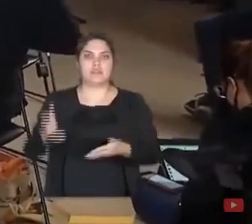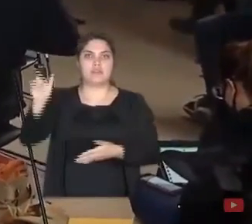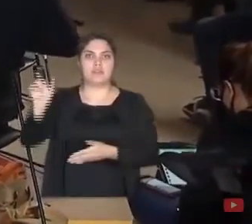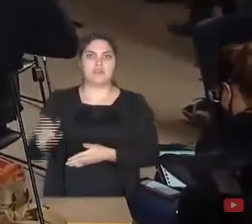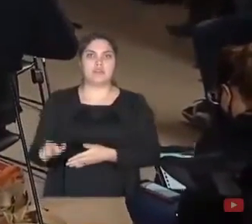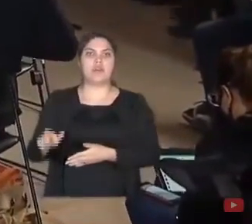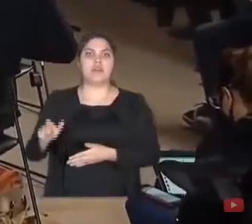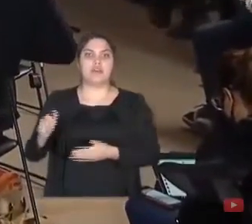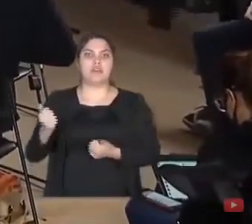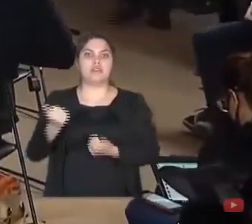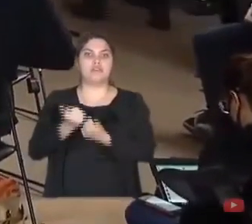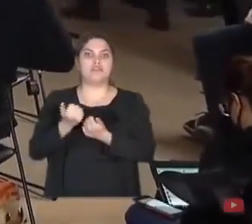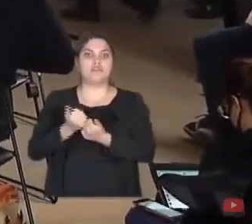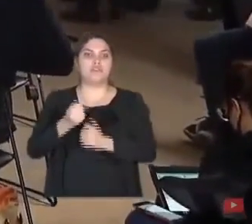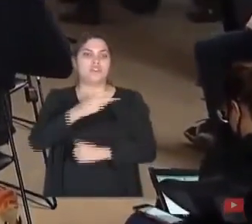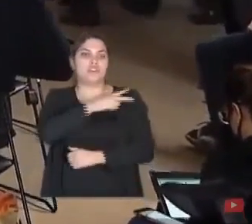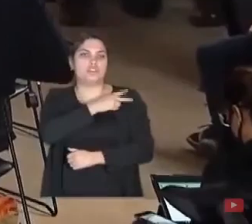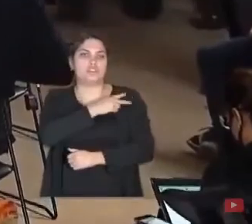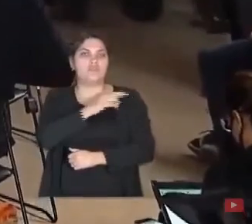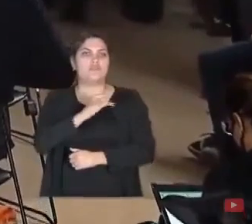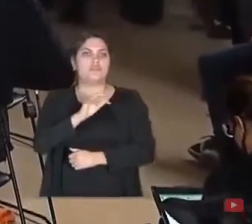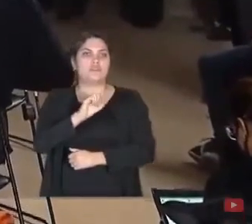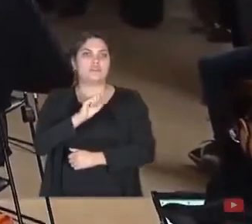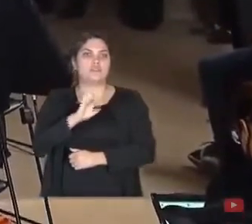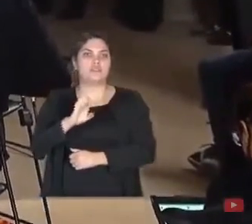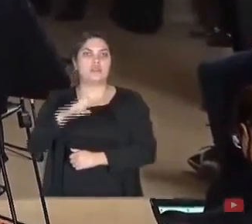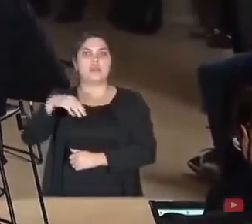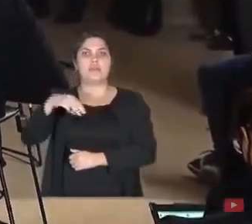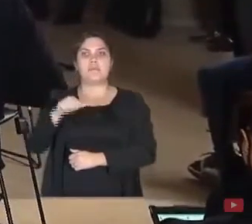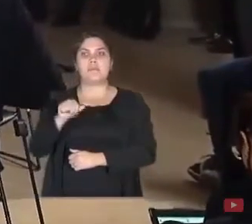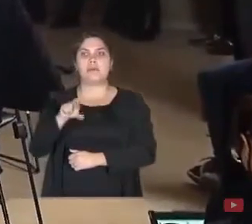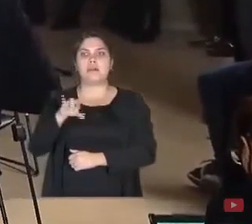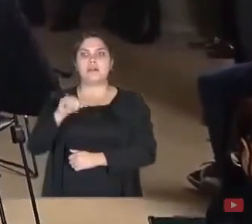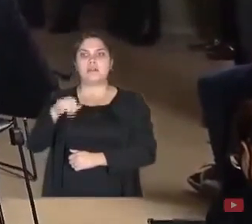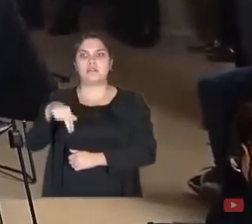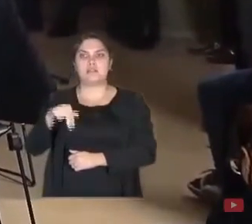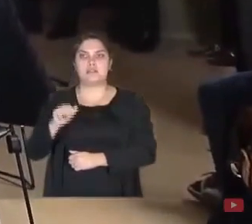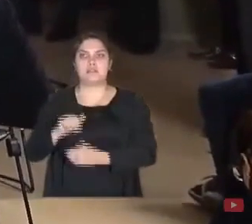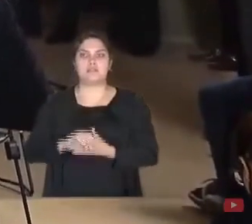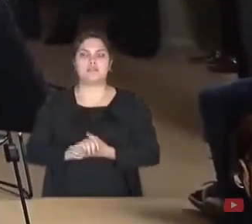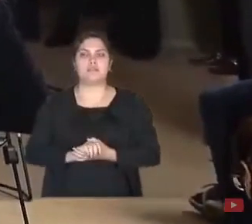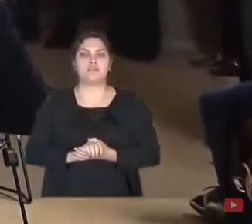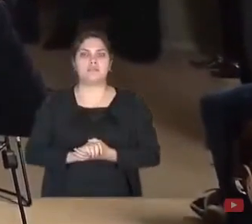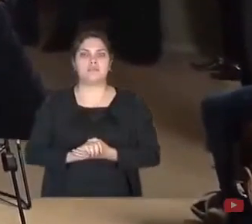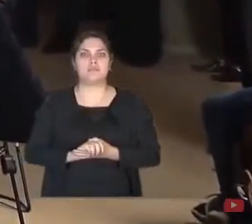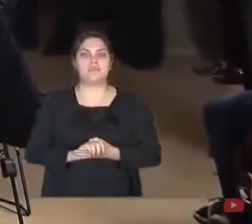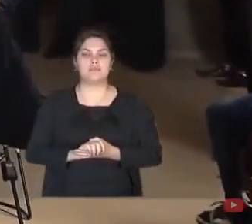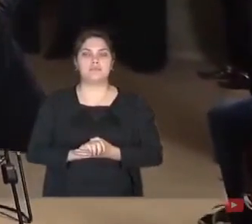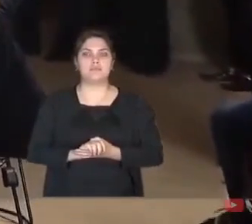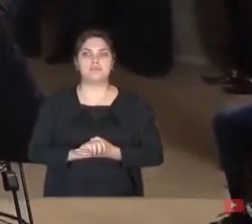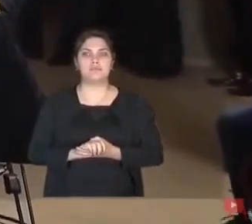senhora assessora-chefe de comunicação do TSE, Mariana Oliveira.